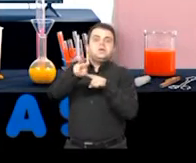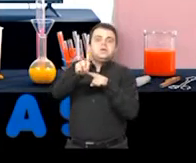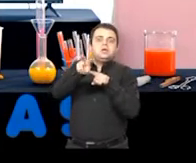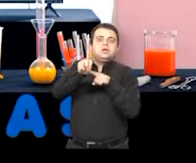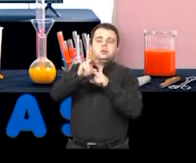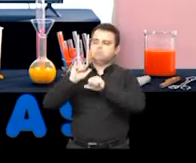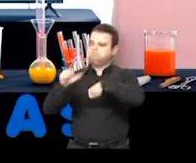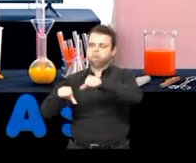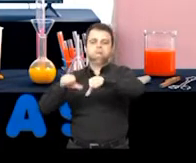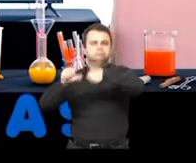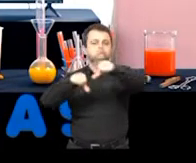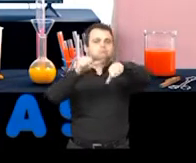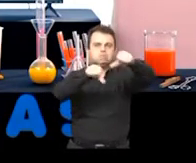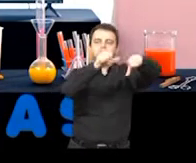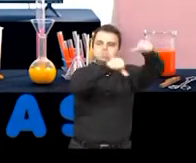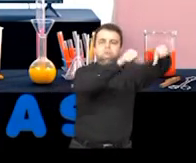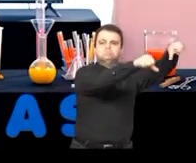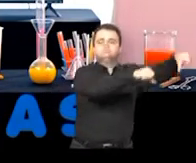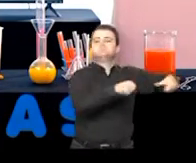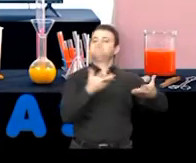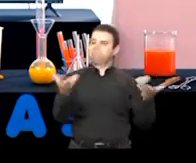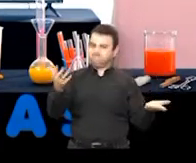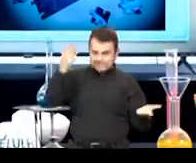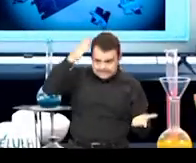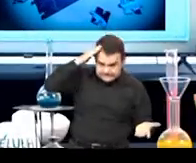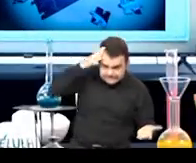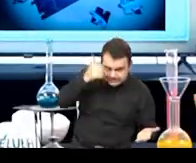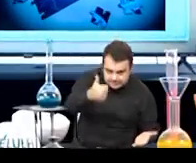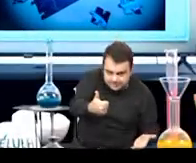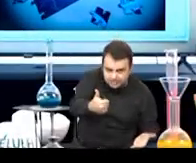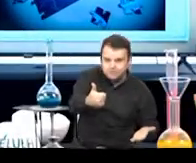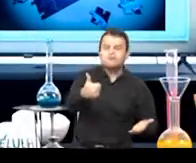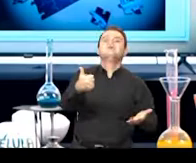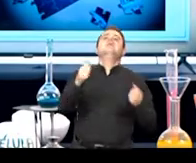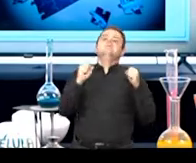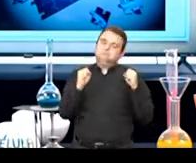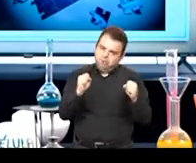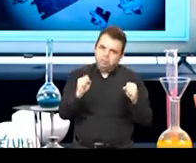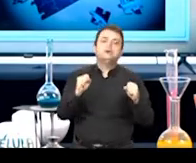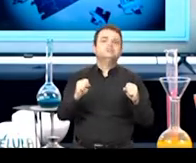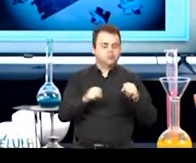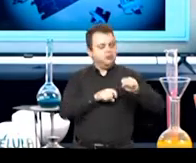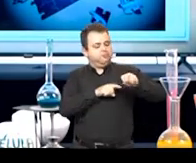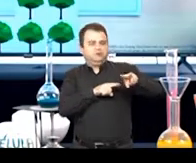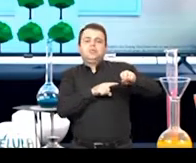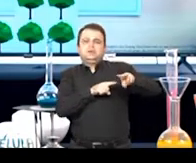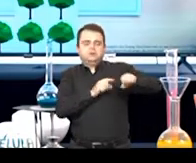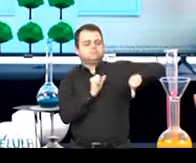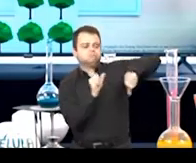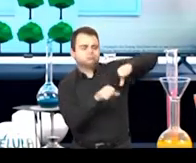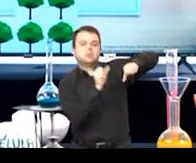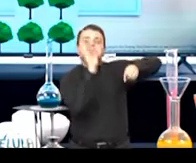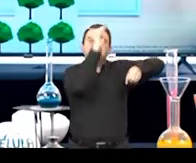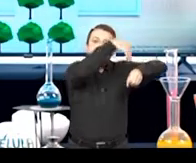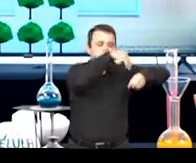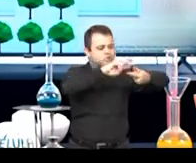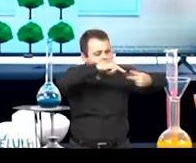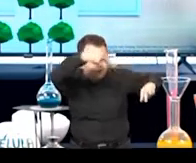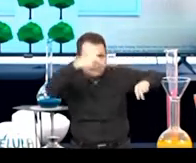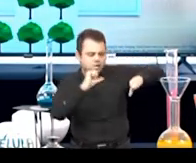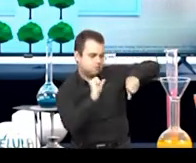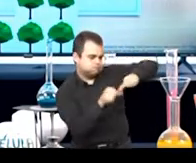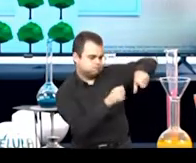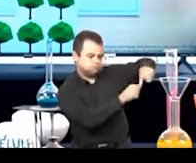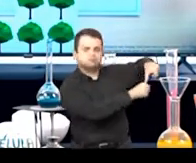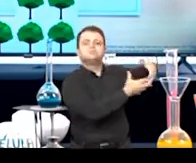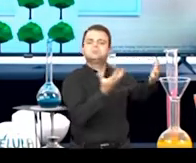relação a outros períodos. Deu para entender? Alterações então que podem acontecer nesse material genético. Agora vamos